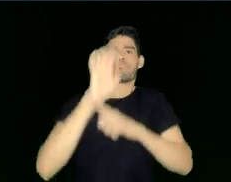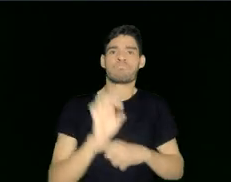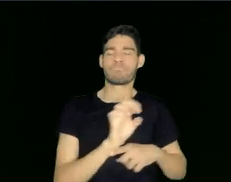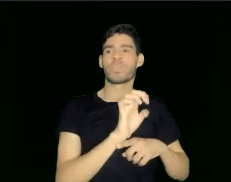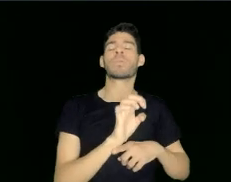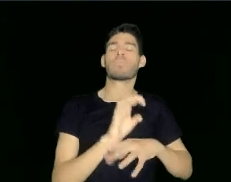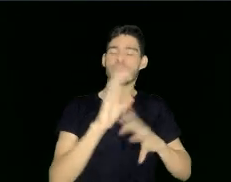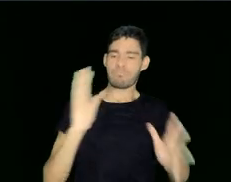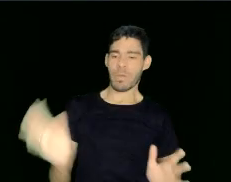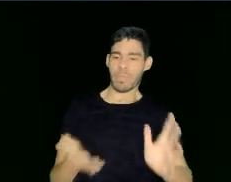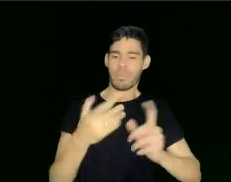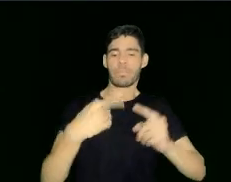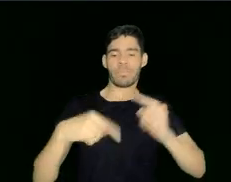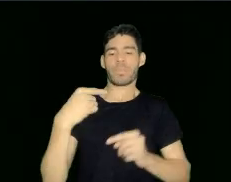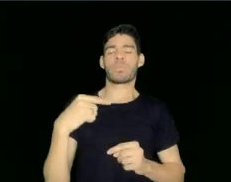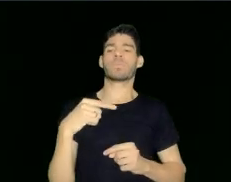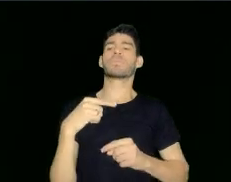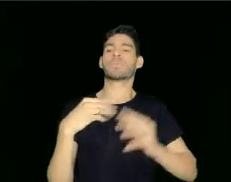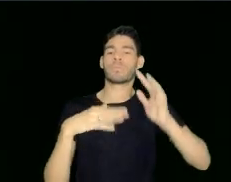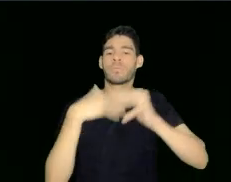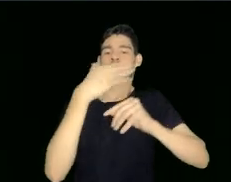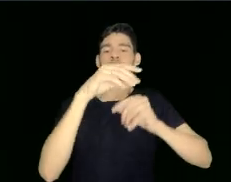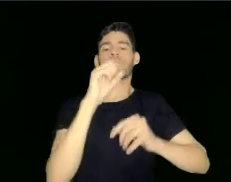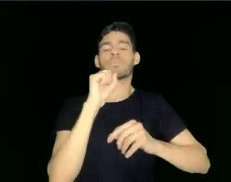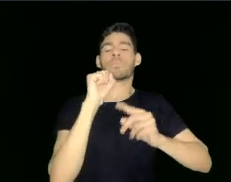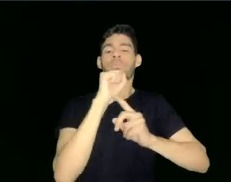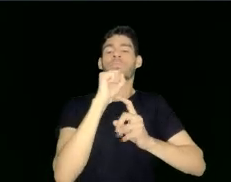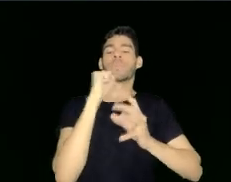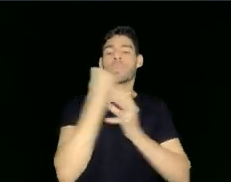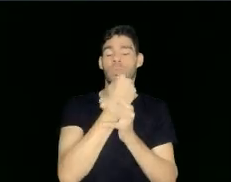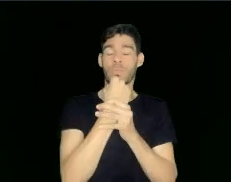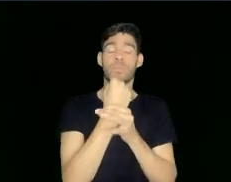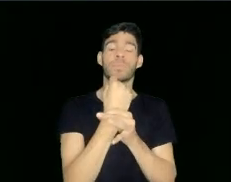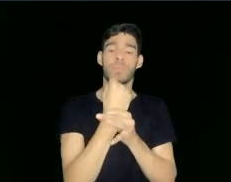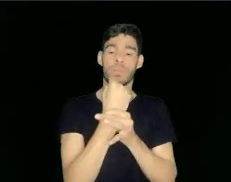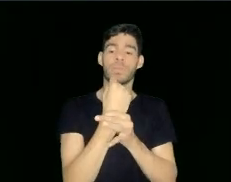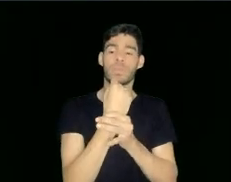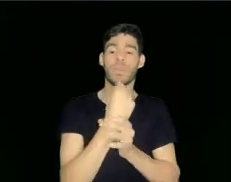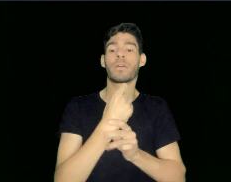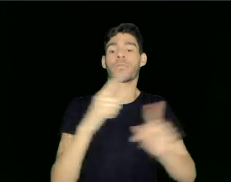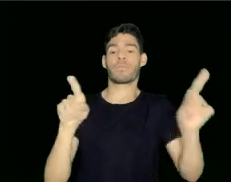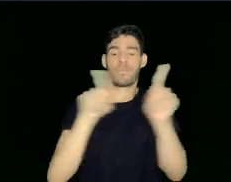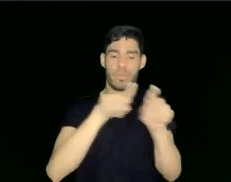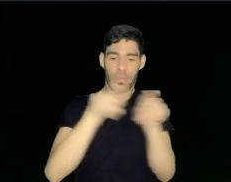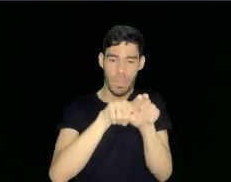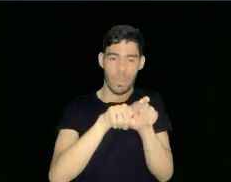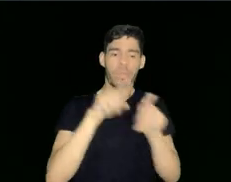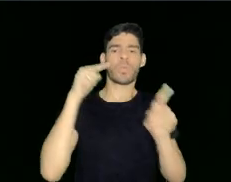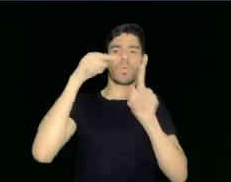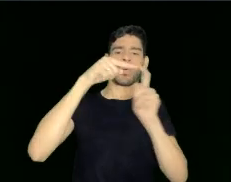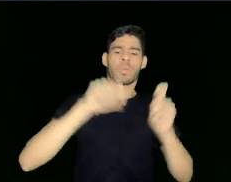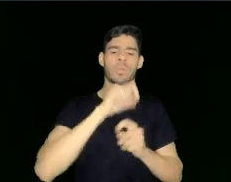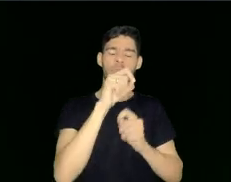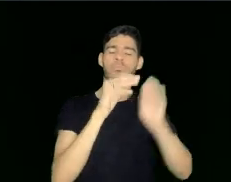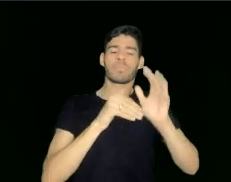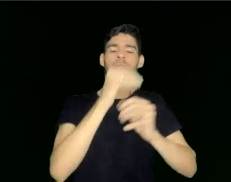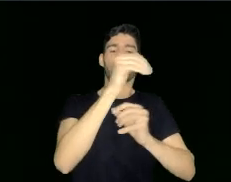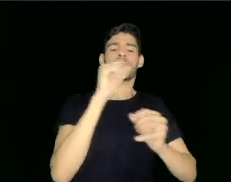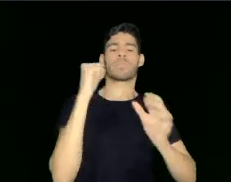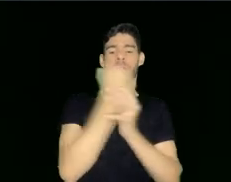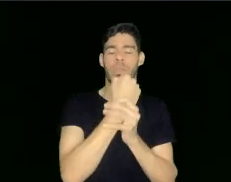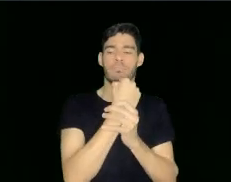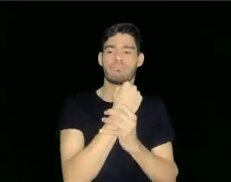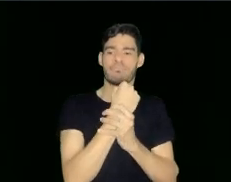com comprometimento dos Estados para a promoção de políticas de desenvolvimento sustentável.